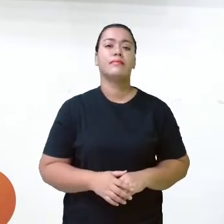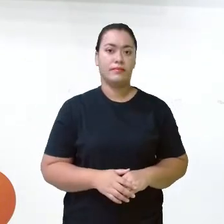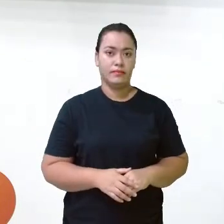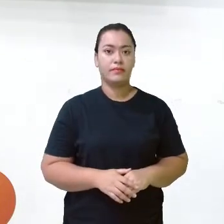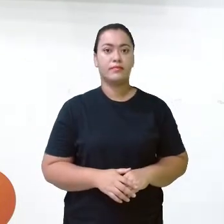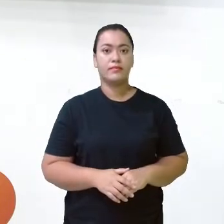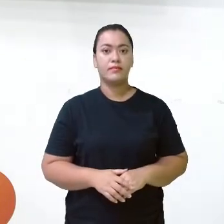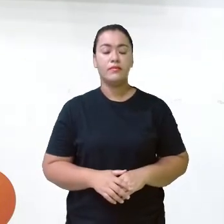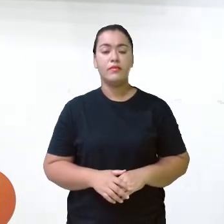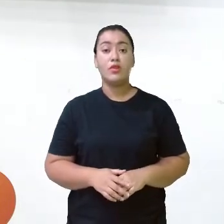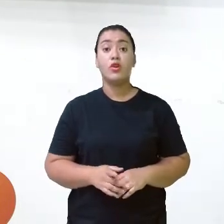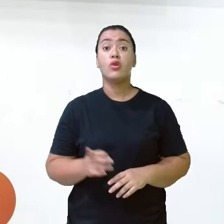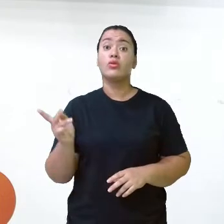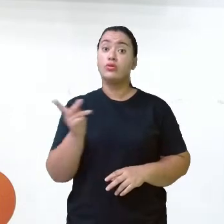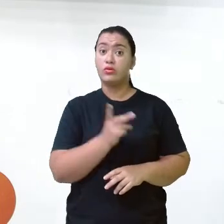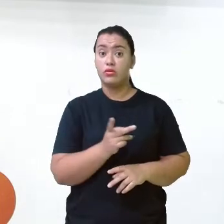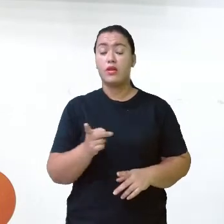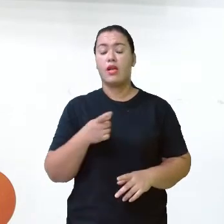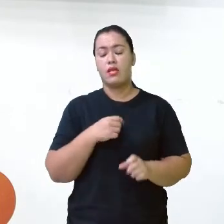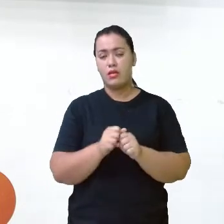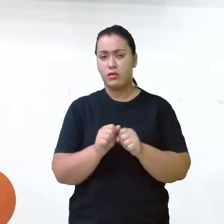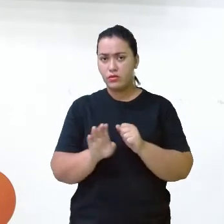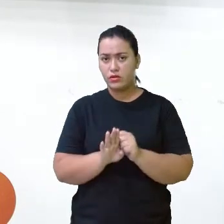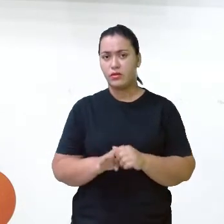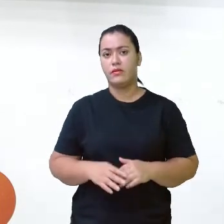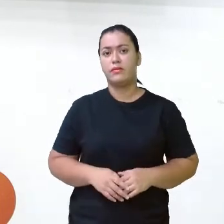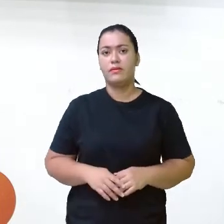certo? Todos dois substantivos.